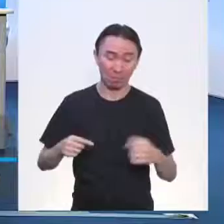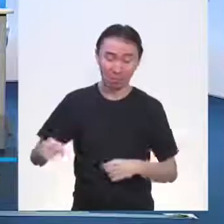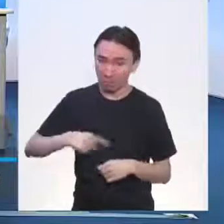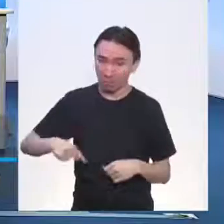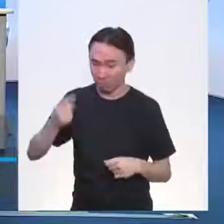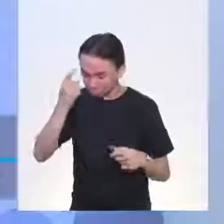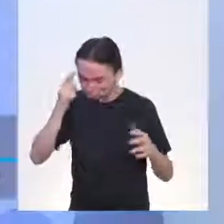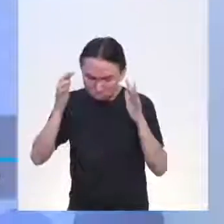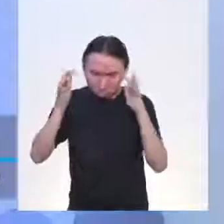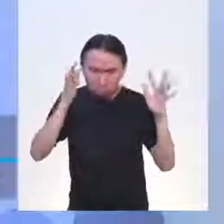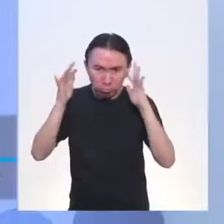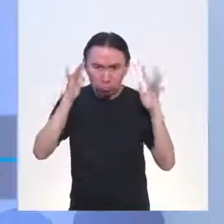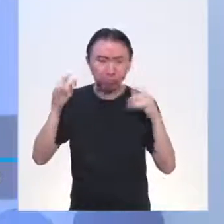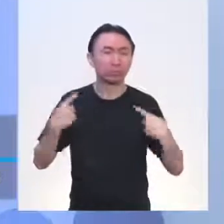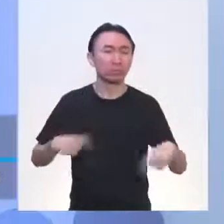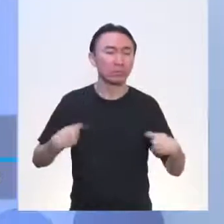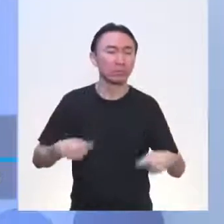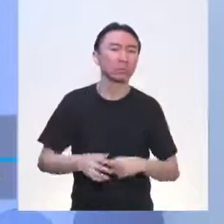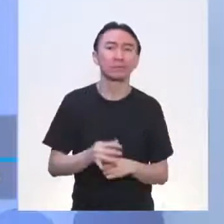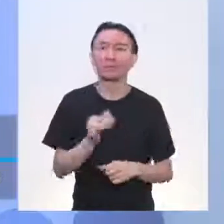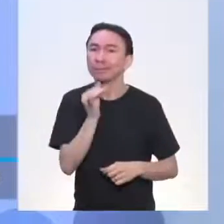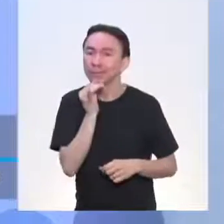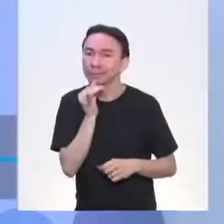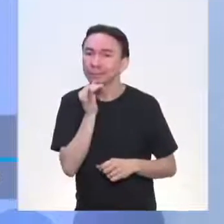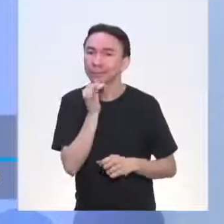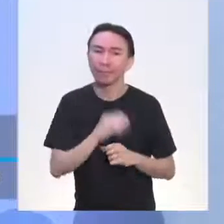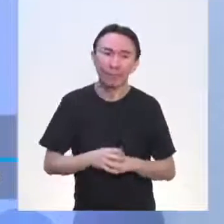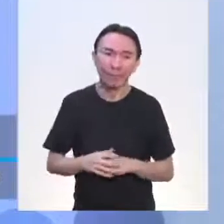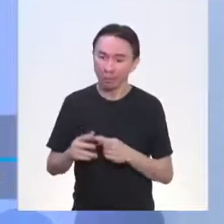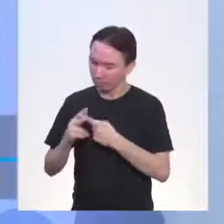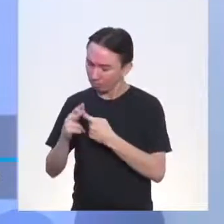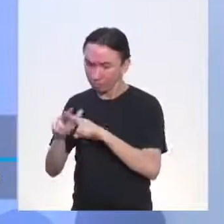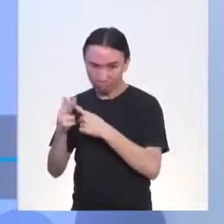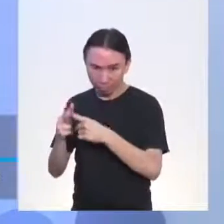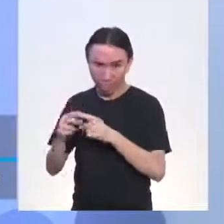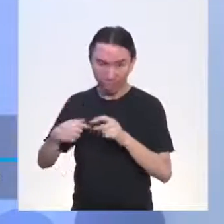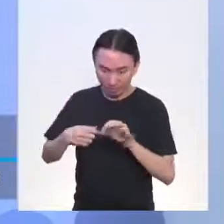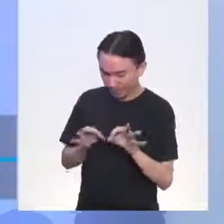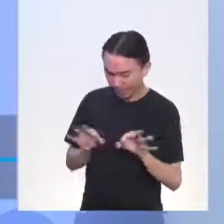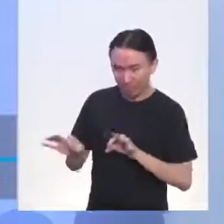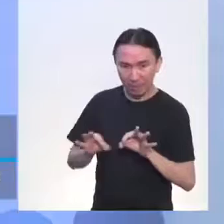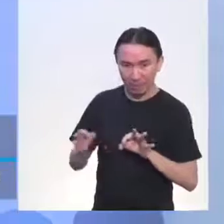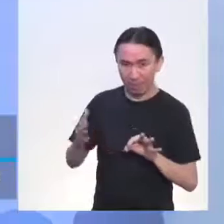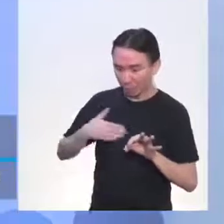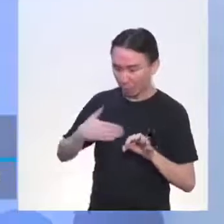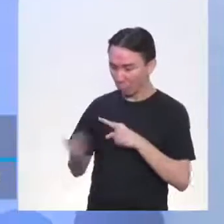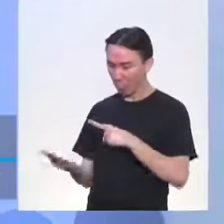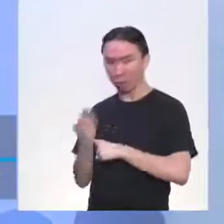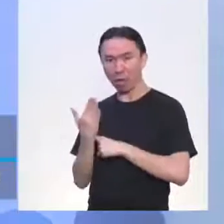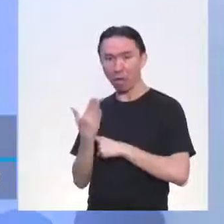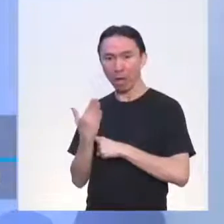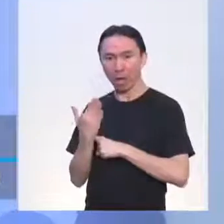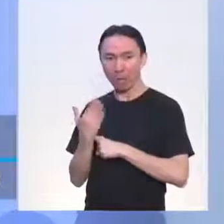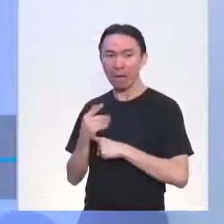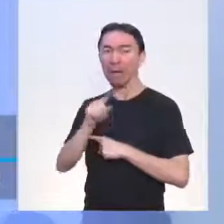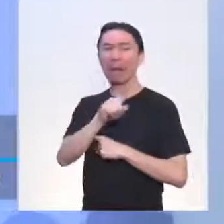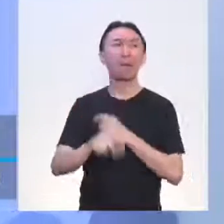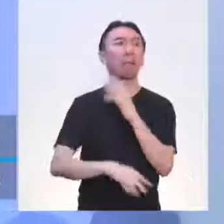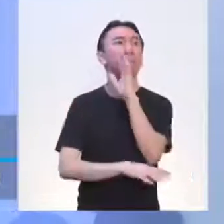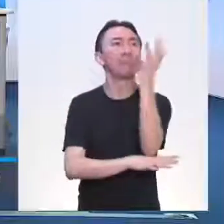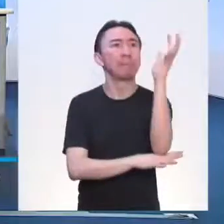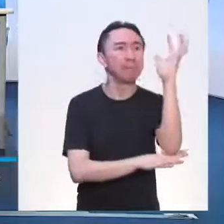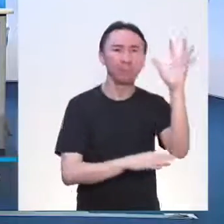pensar, inclusive, eu construo a ferramenta para me dar conforto e destruir o meu planeta, aí é complicada essa